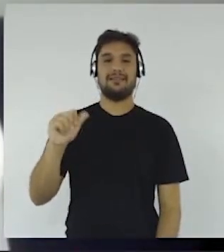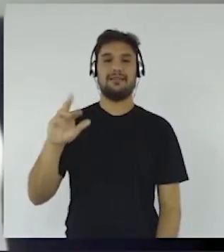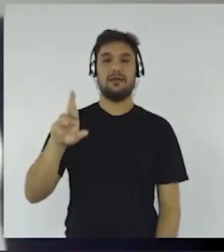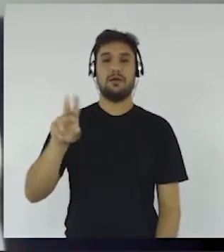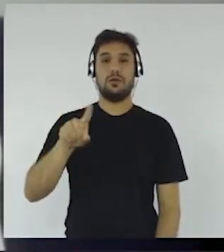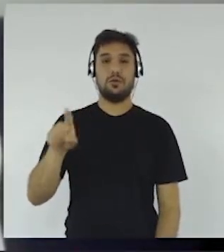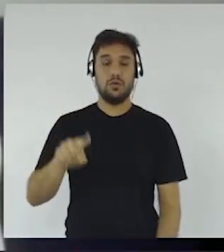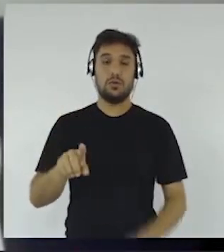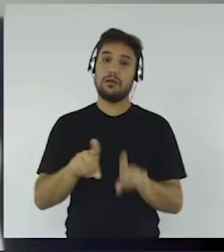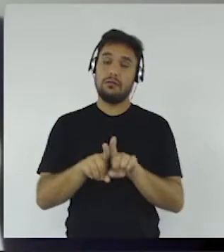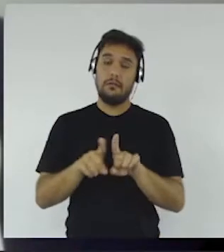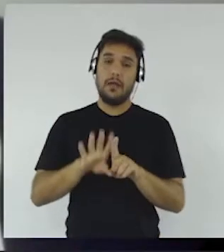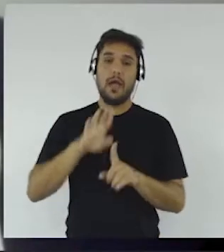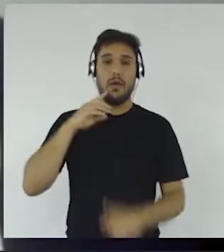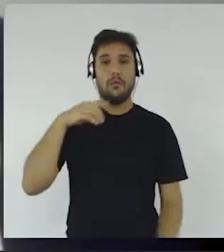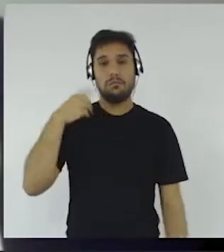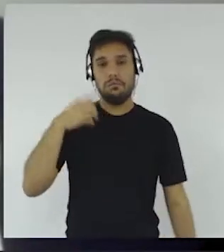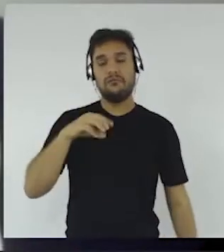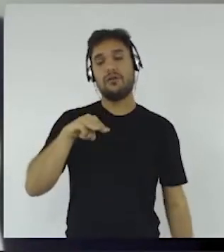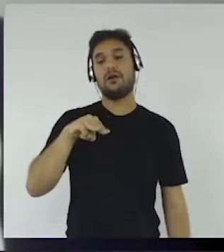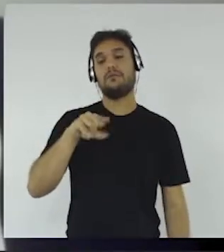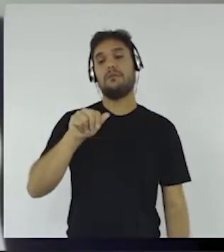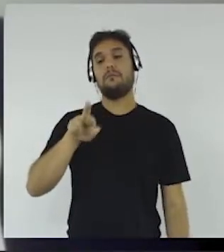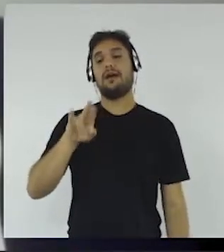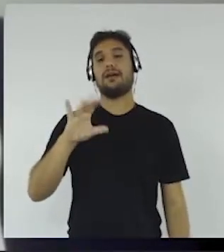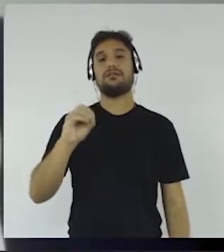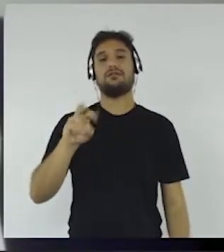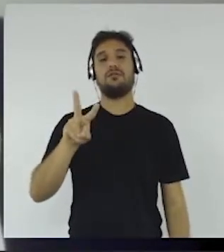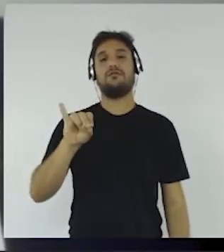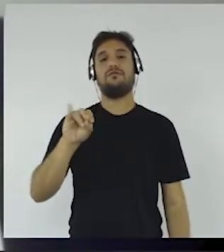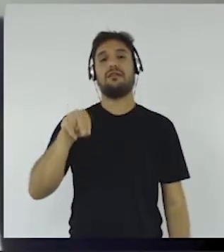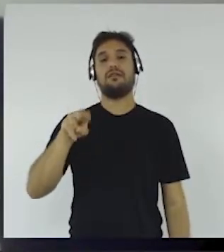ao doutor Márcio Vinícius